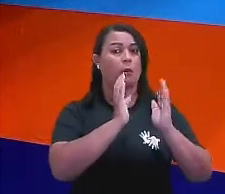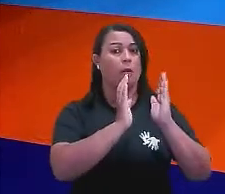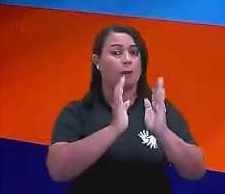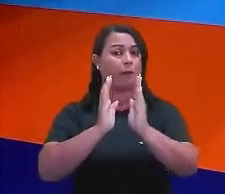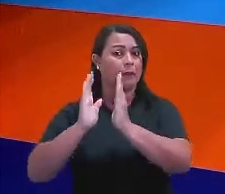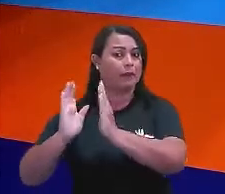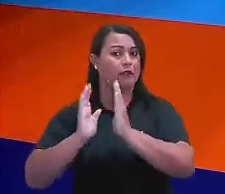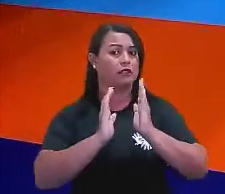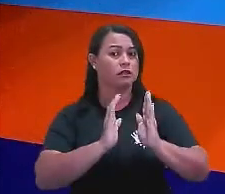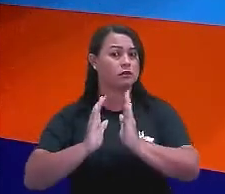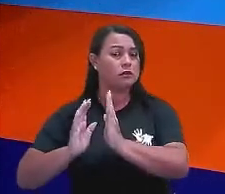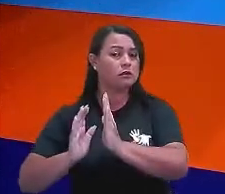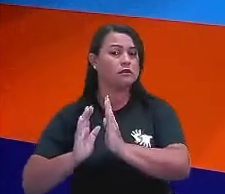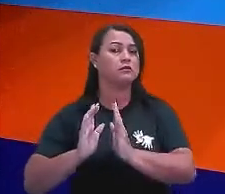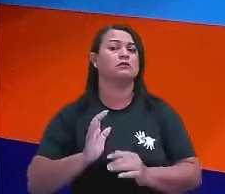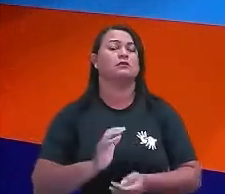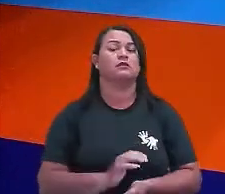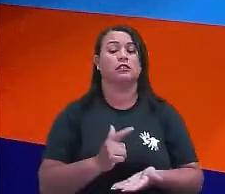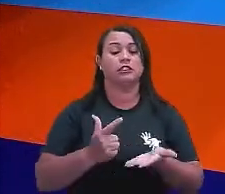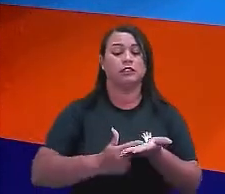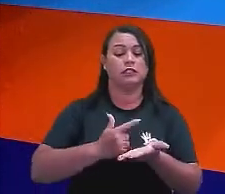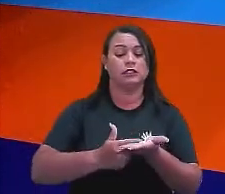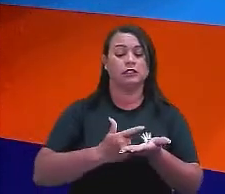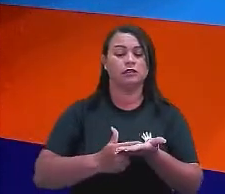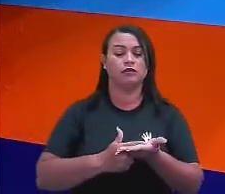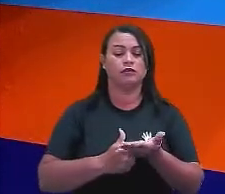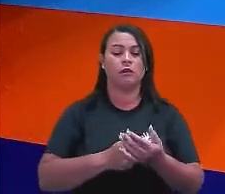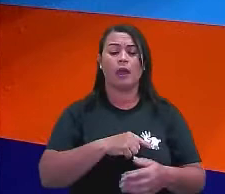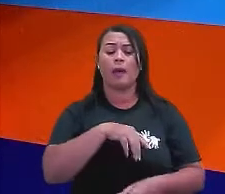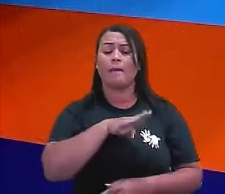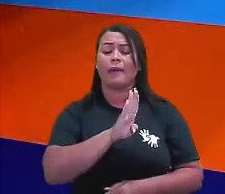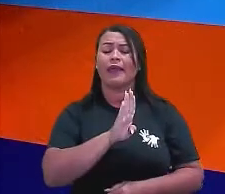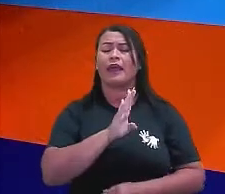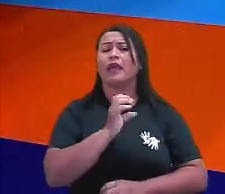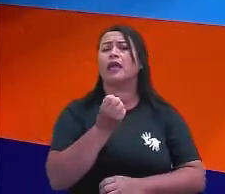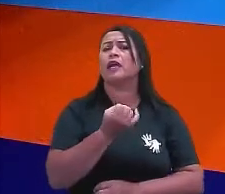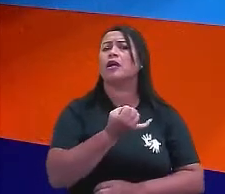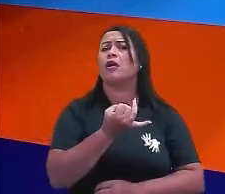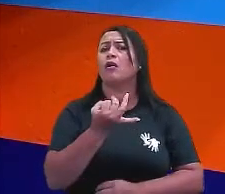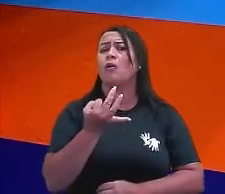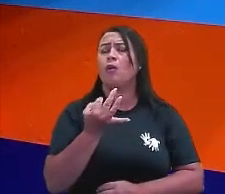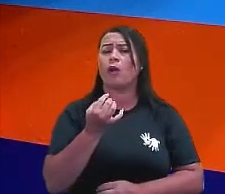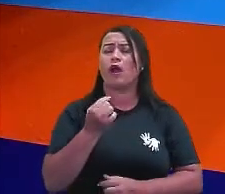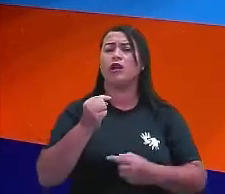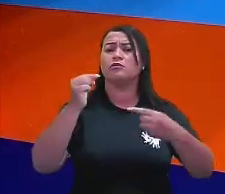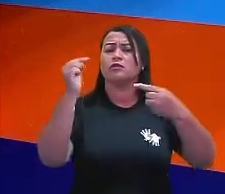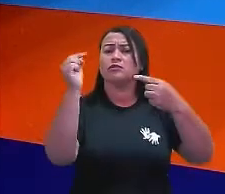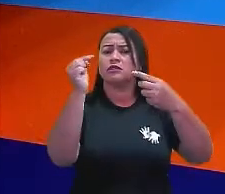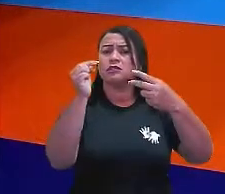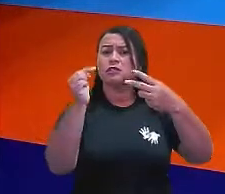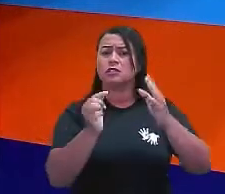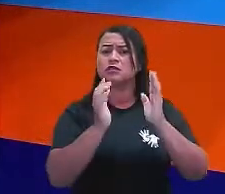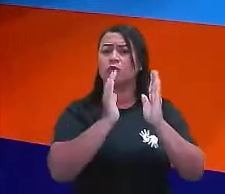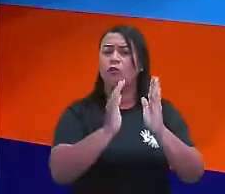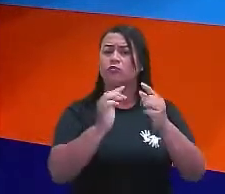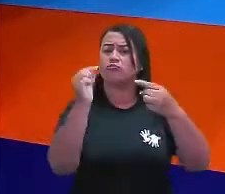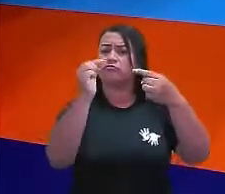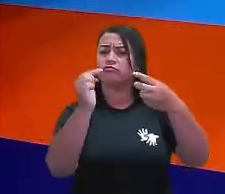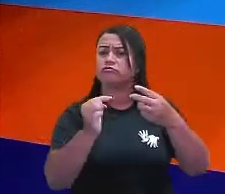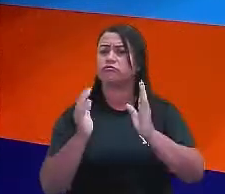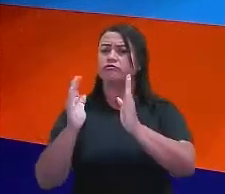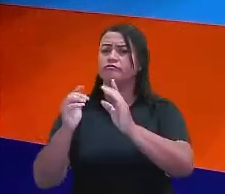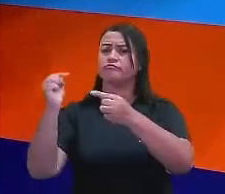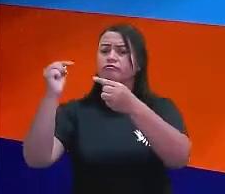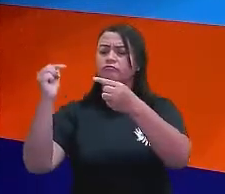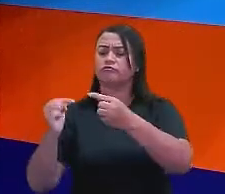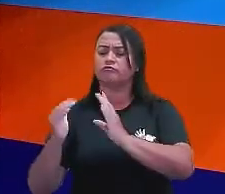pilhas de livros, tá? E quantos livros em cada pilha? E aí eu vou ter 6 livros. Toda vez que eu conto